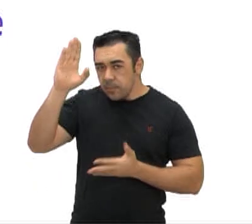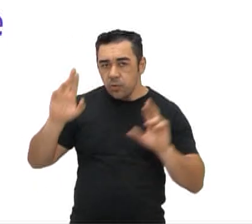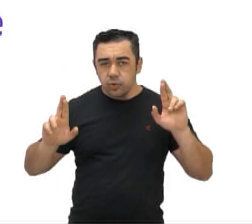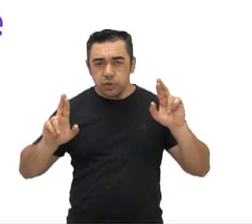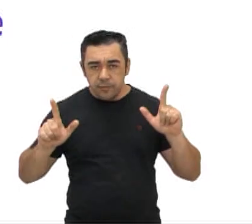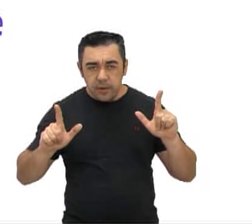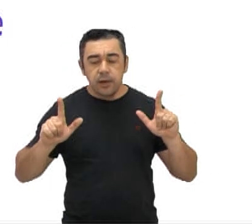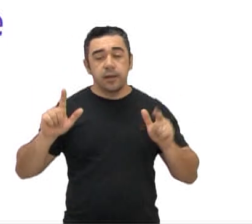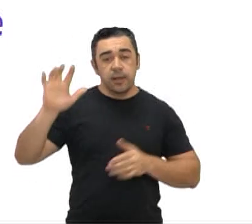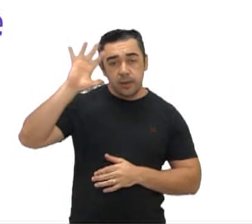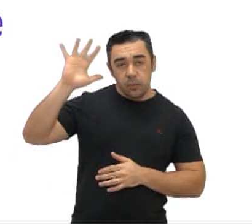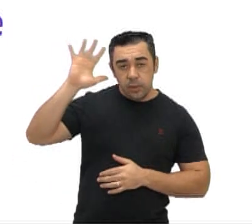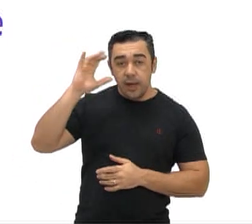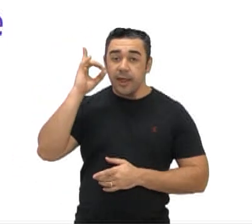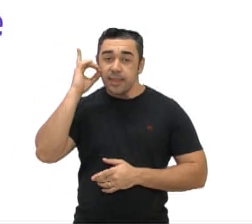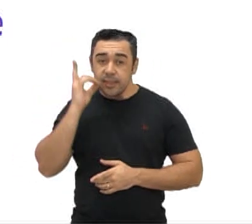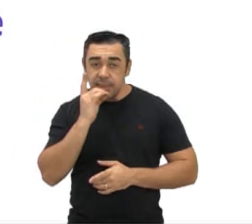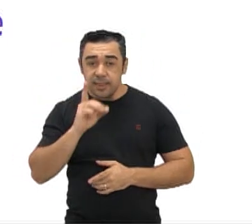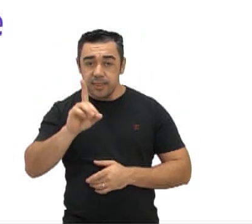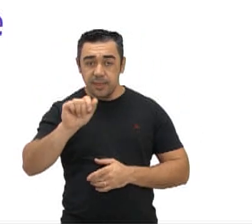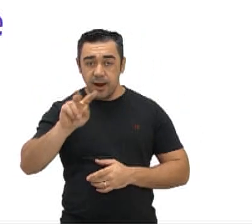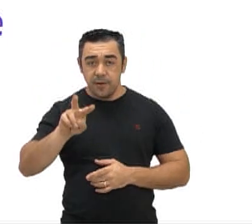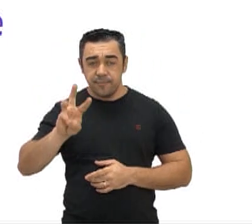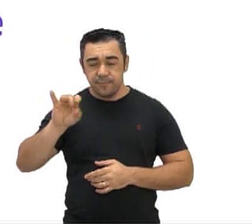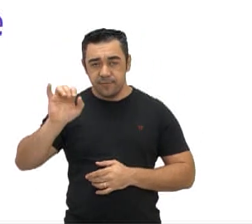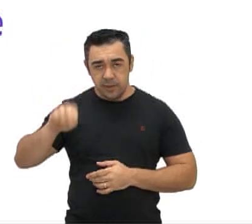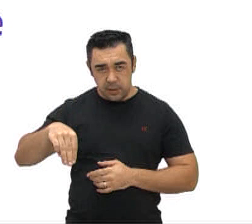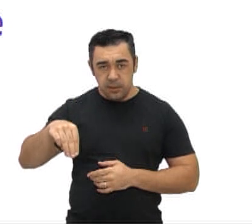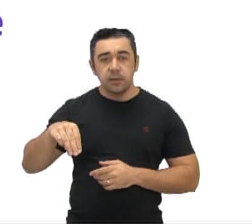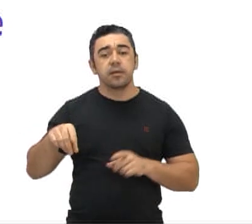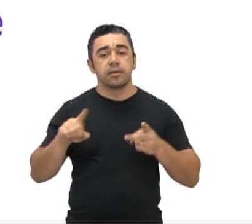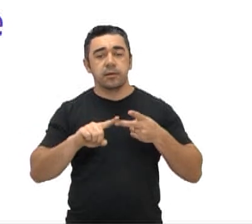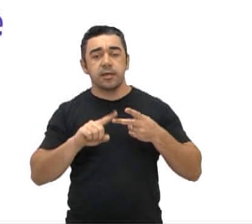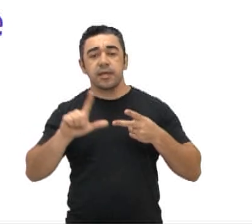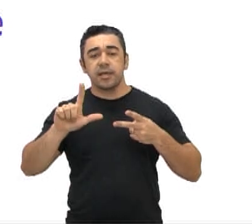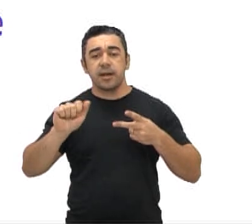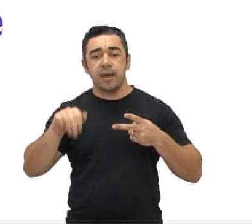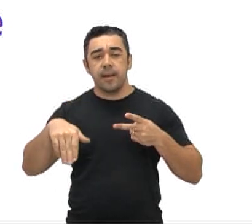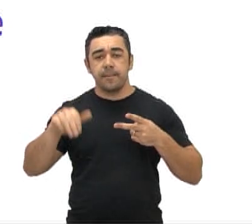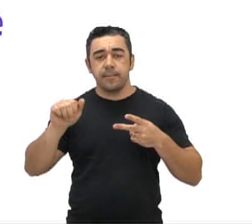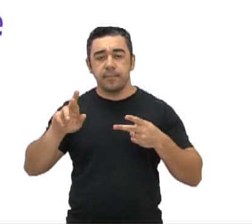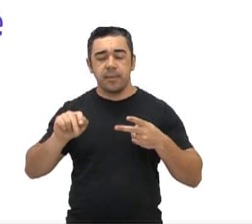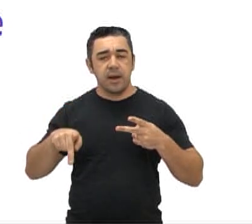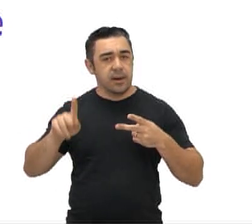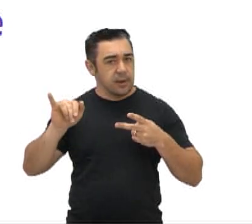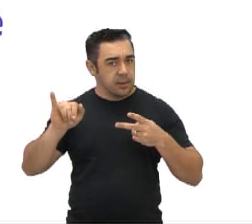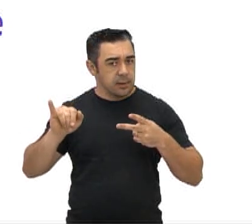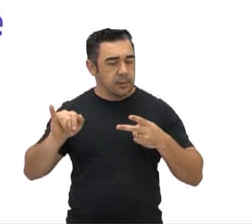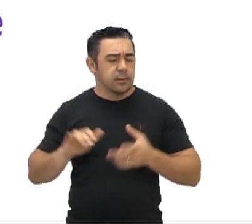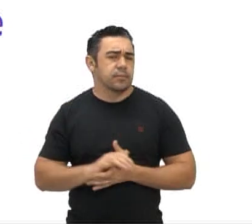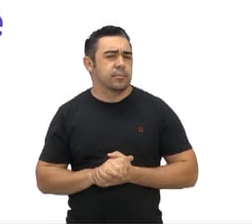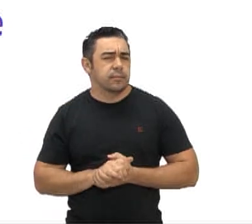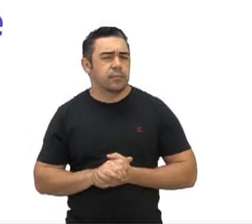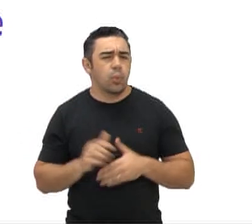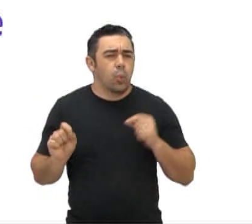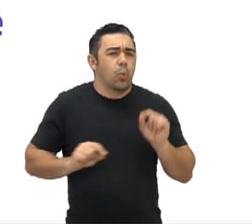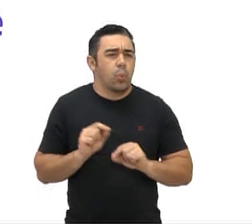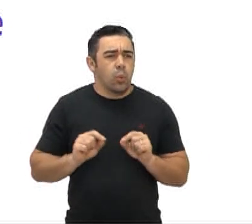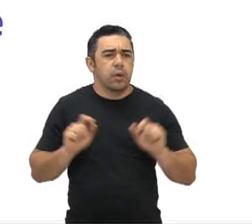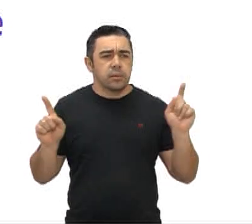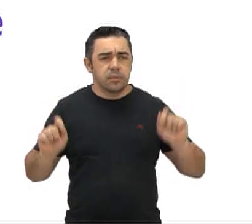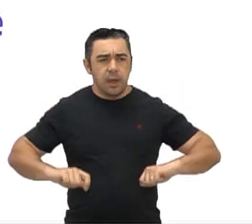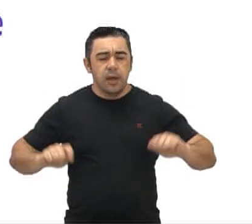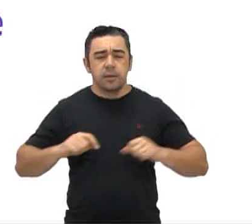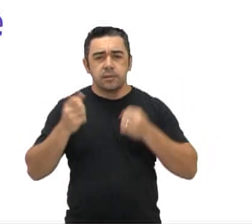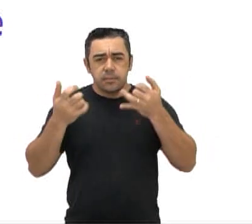entre as teorias de Darwin e Lamarck? Quem mandou foi o Williams David, né? Lá de Mariluz. Outra aqui. Poderia falar sobre